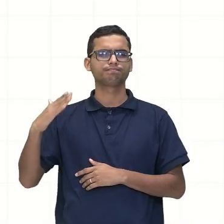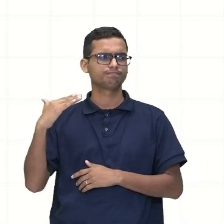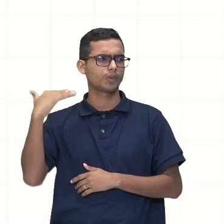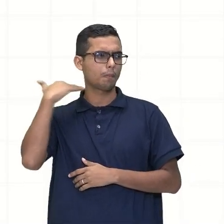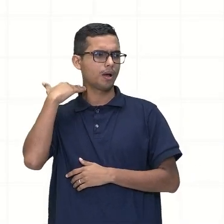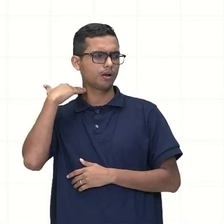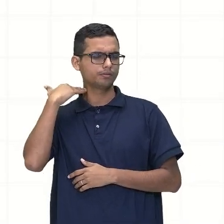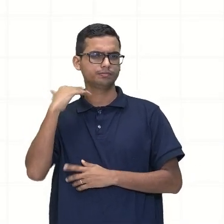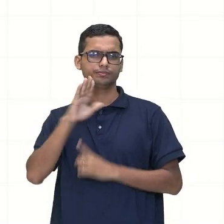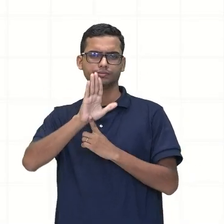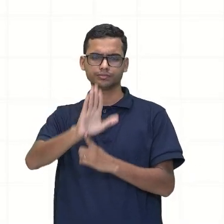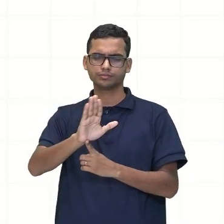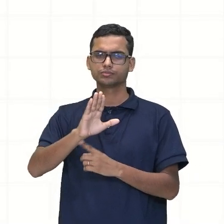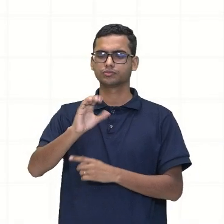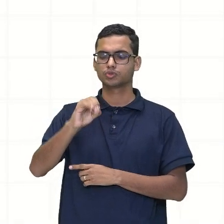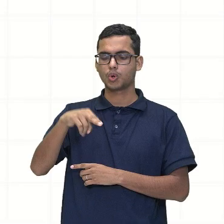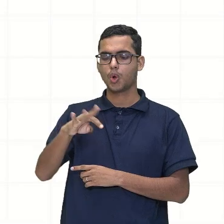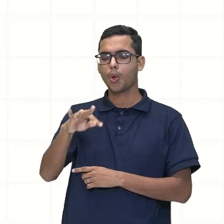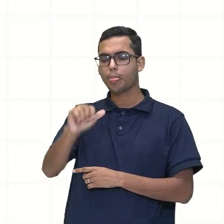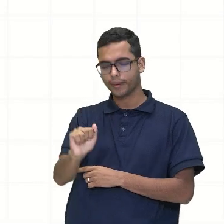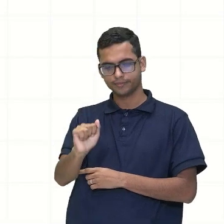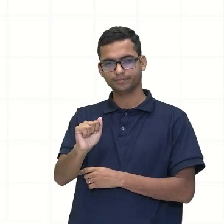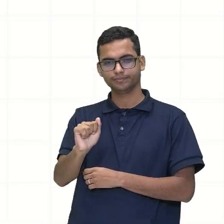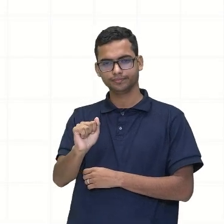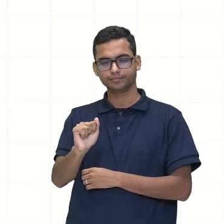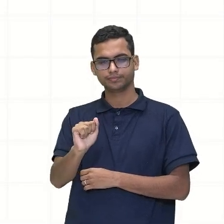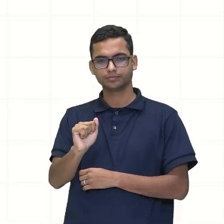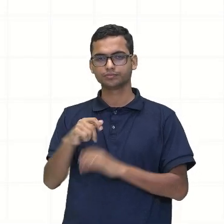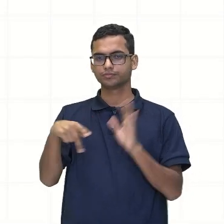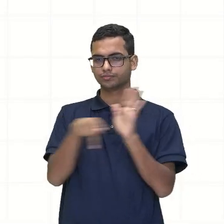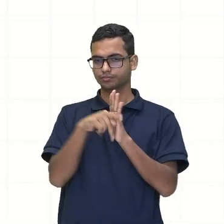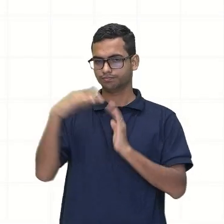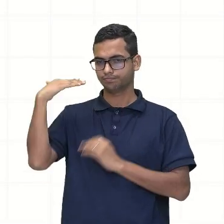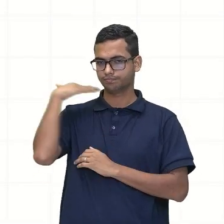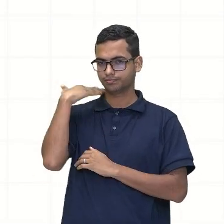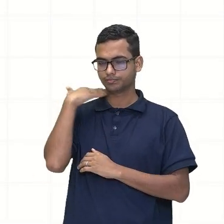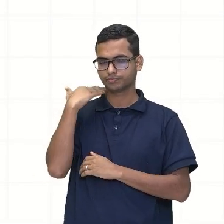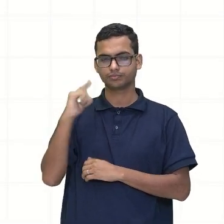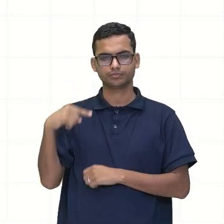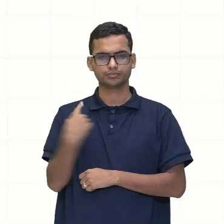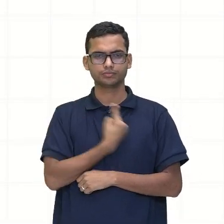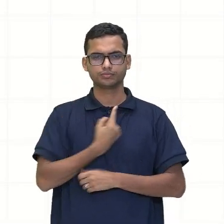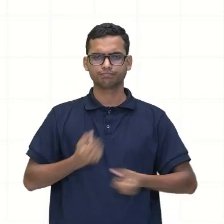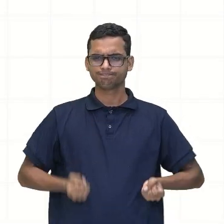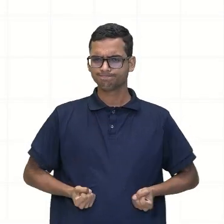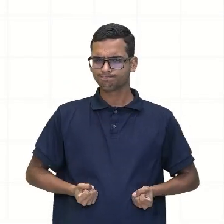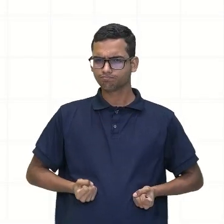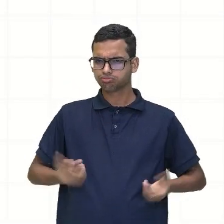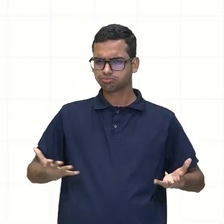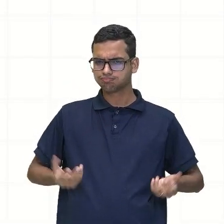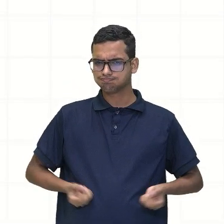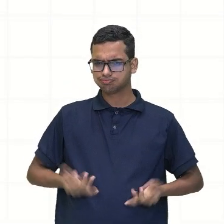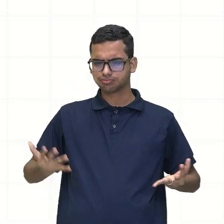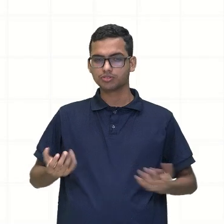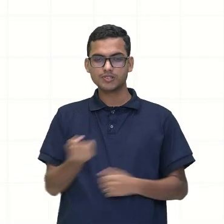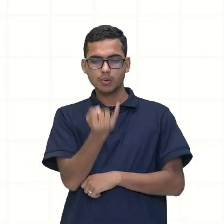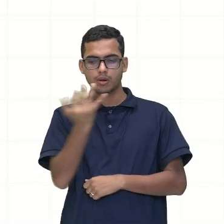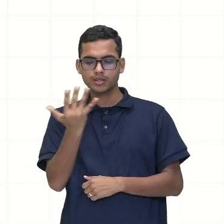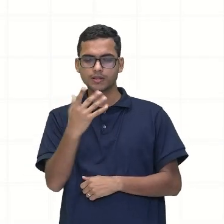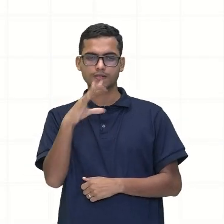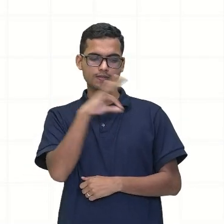nossa conta bancária. Quando a gente gasta mais do que tem na